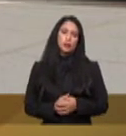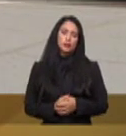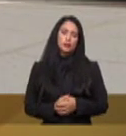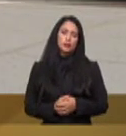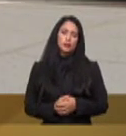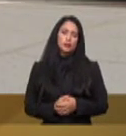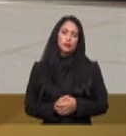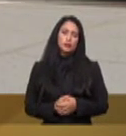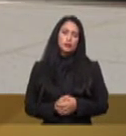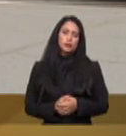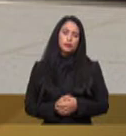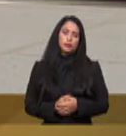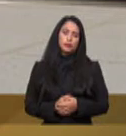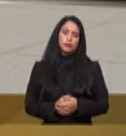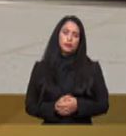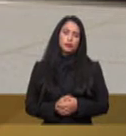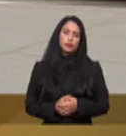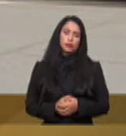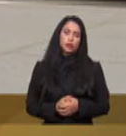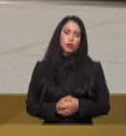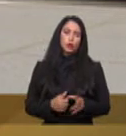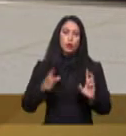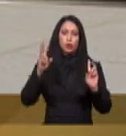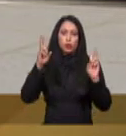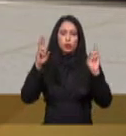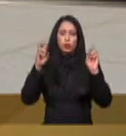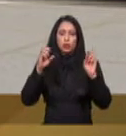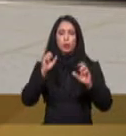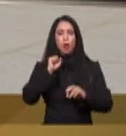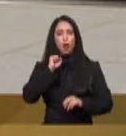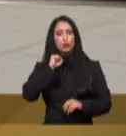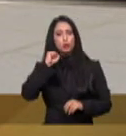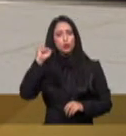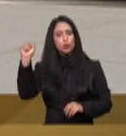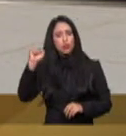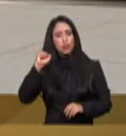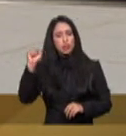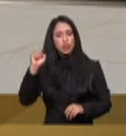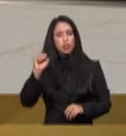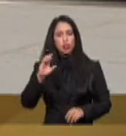no livro O Suicídio do Ocidente.